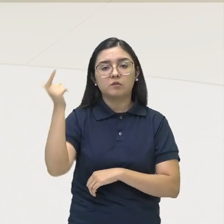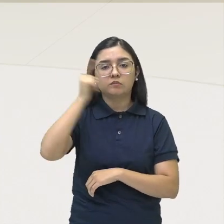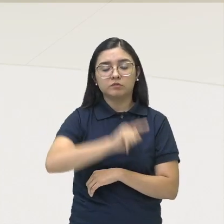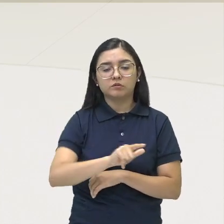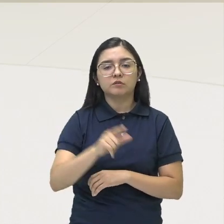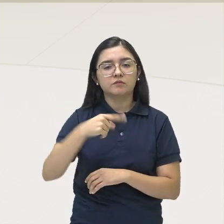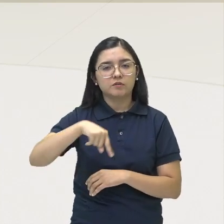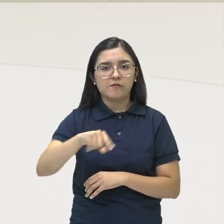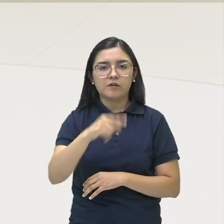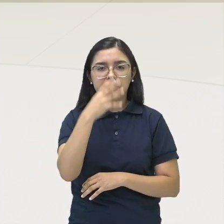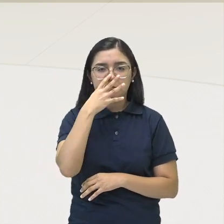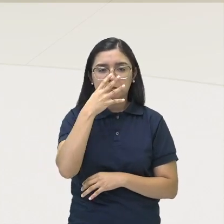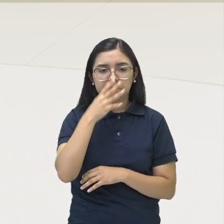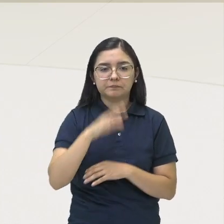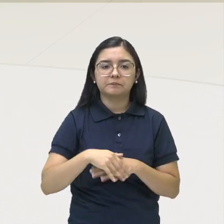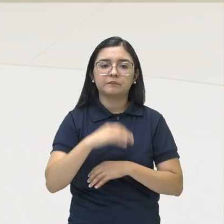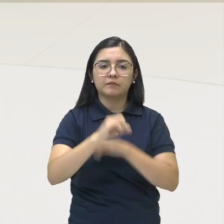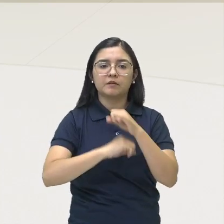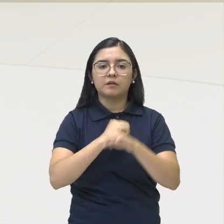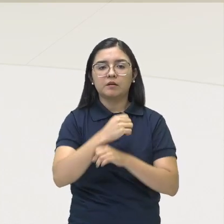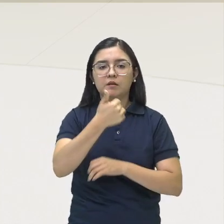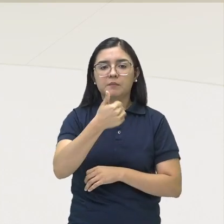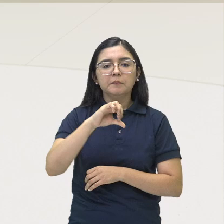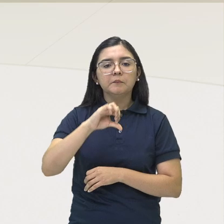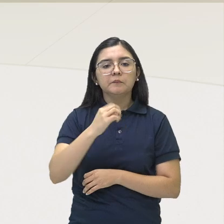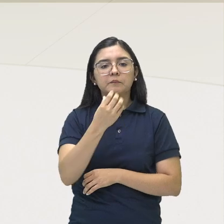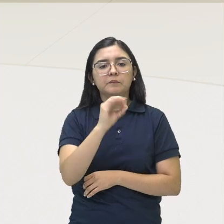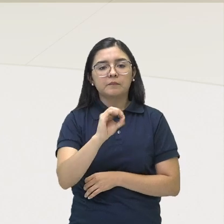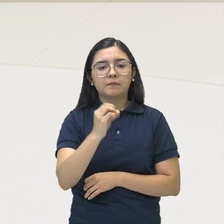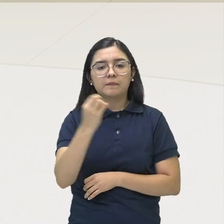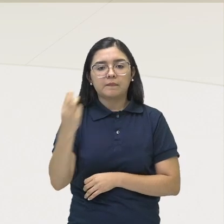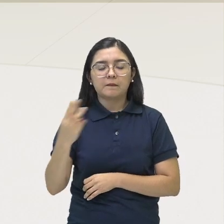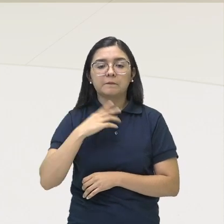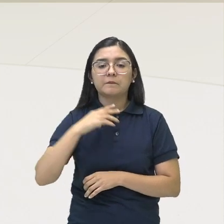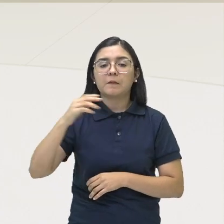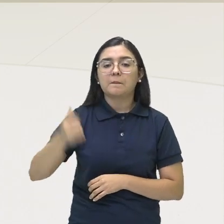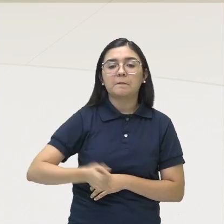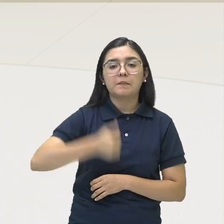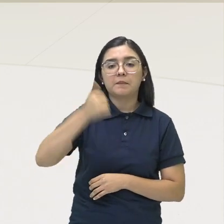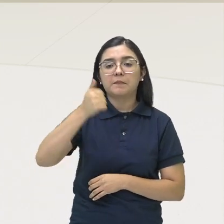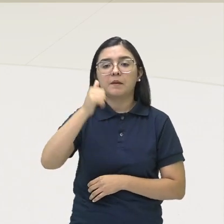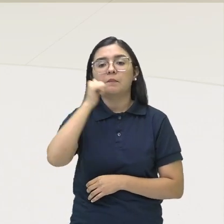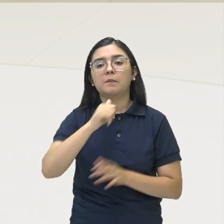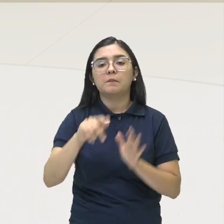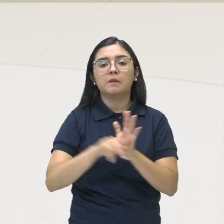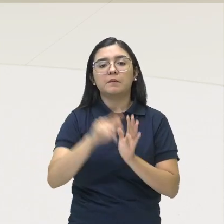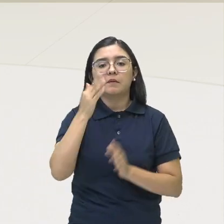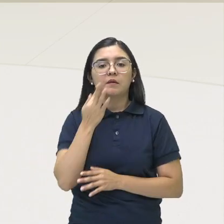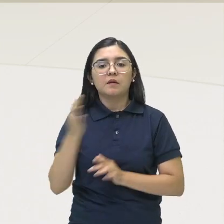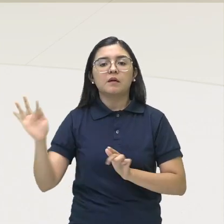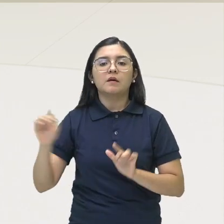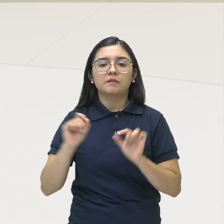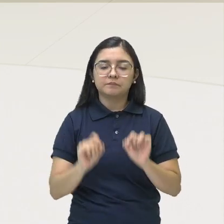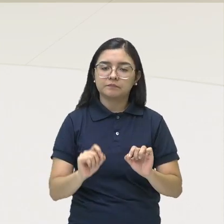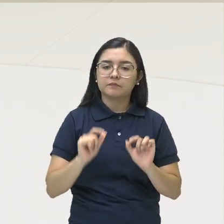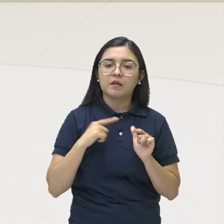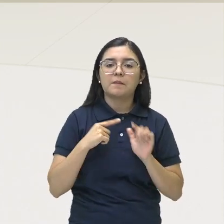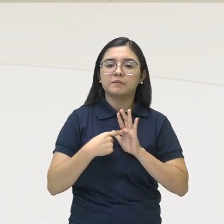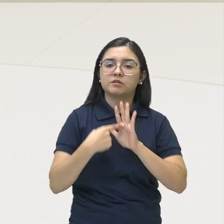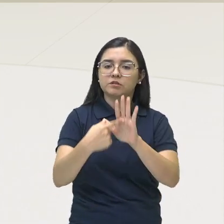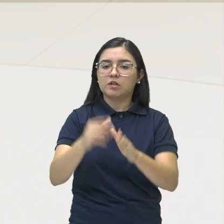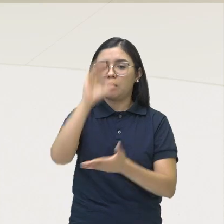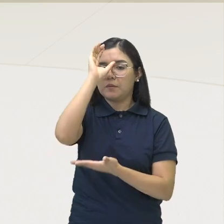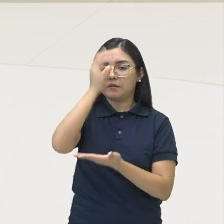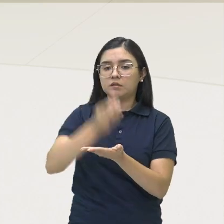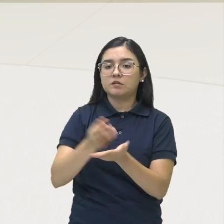ficar impressionados, ó. Em 1903, a Marie se tornou a primeira mulher da França a defender uma tese de